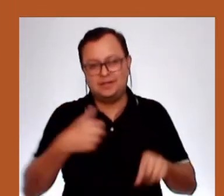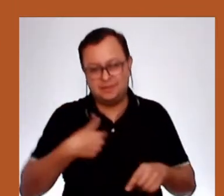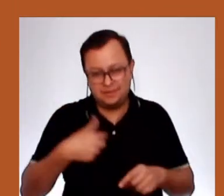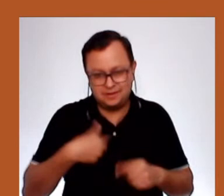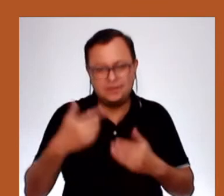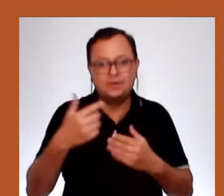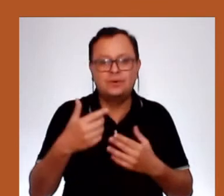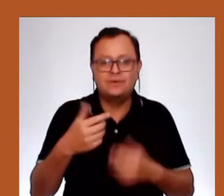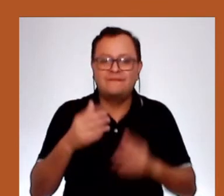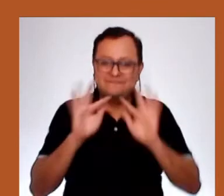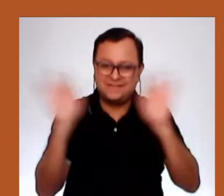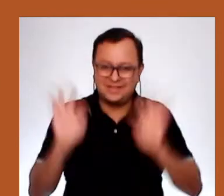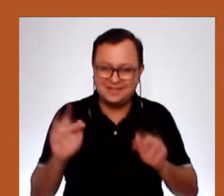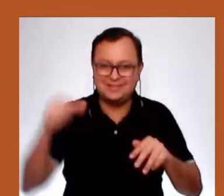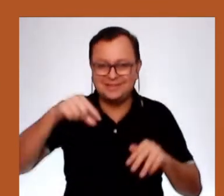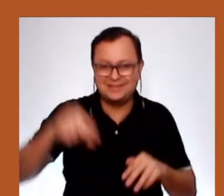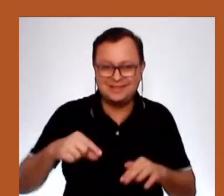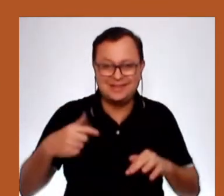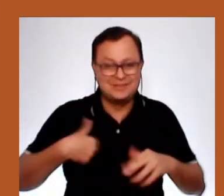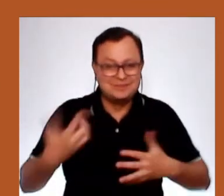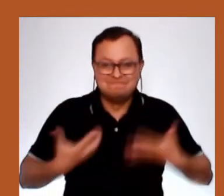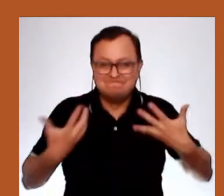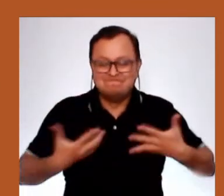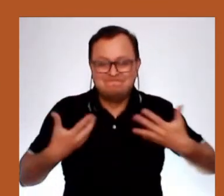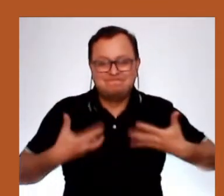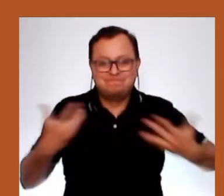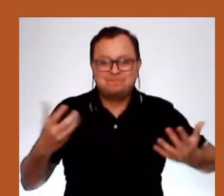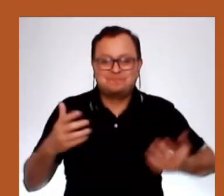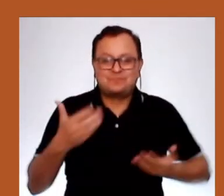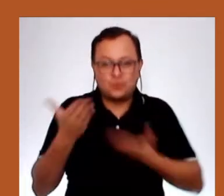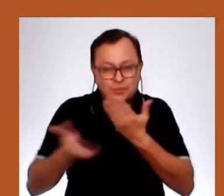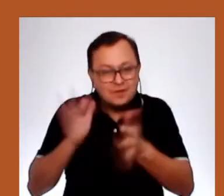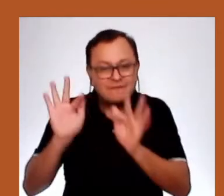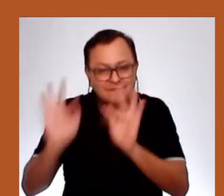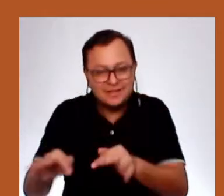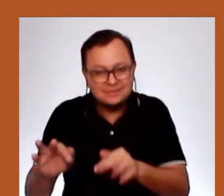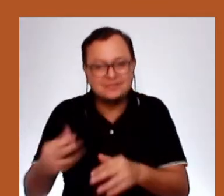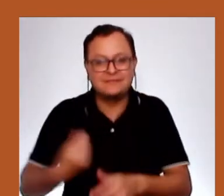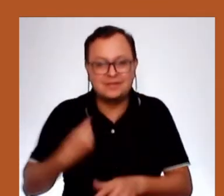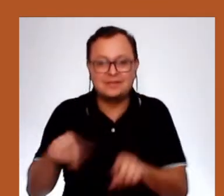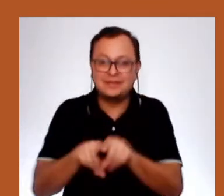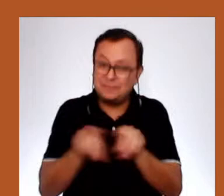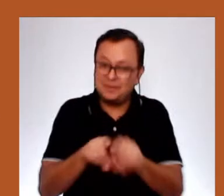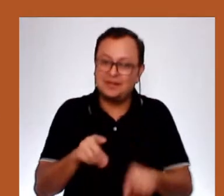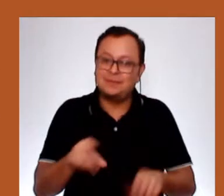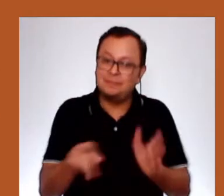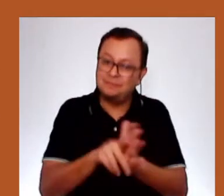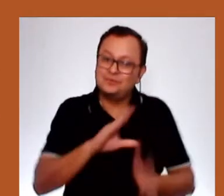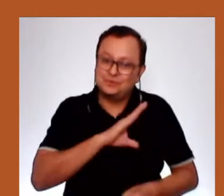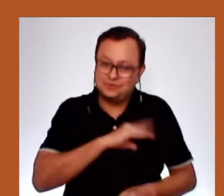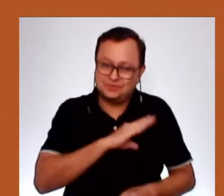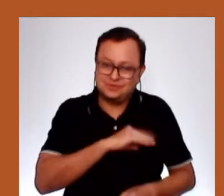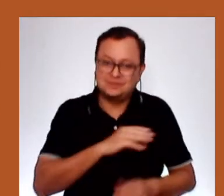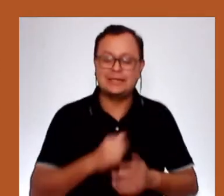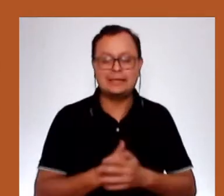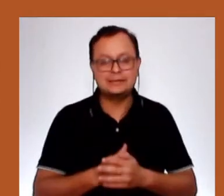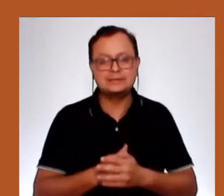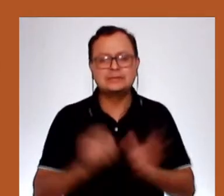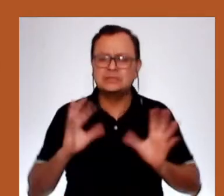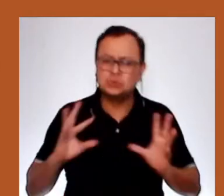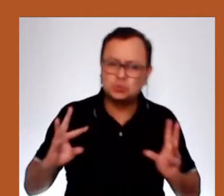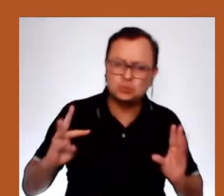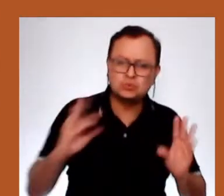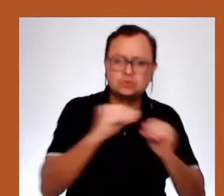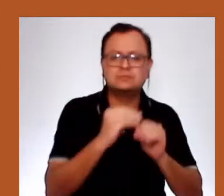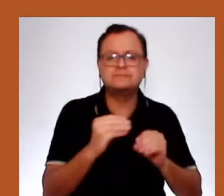do SESC. Então, o SESC, ele sempre foi, né? Mas na pandemia se revelou com